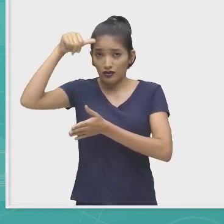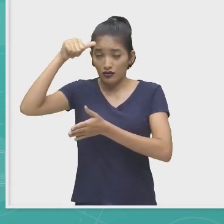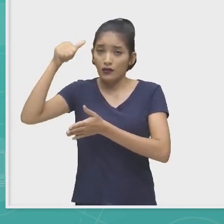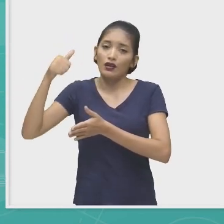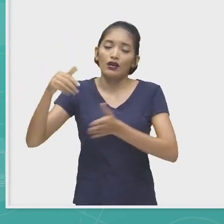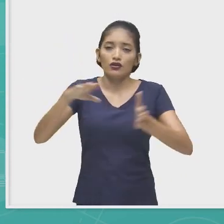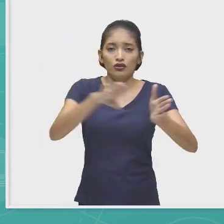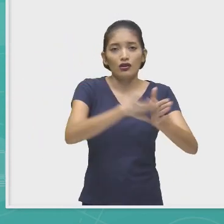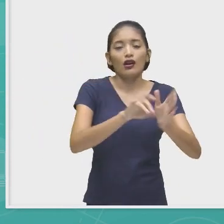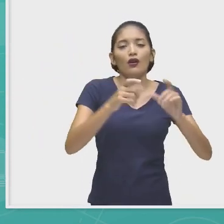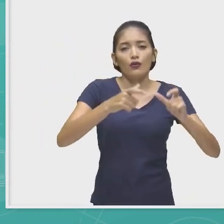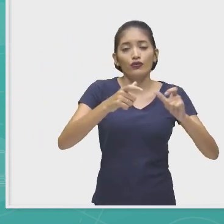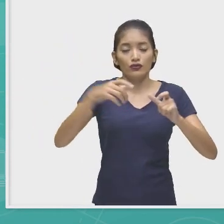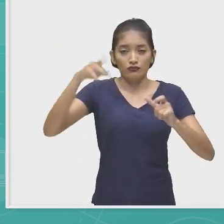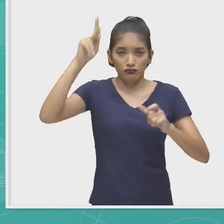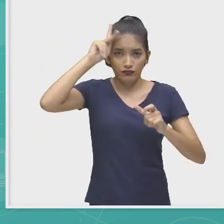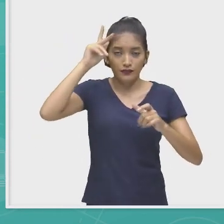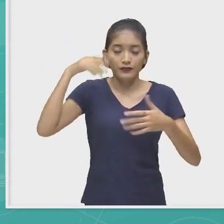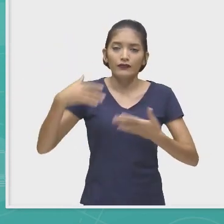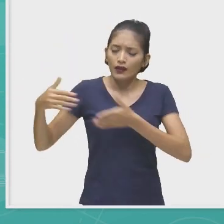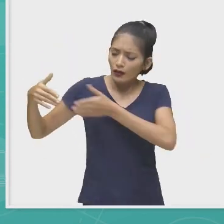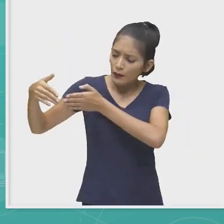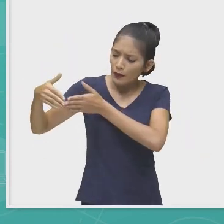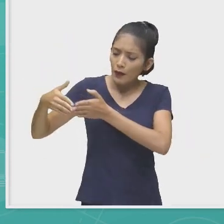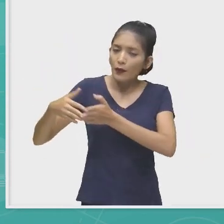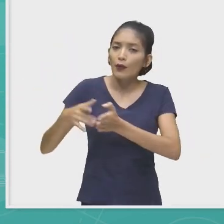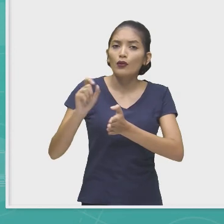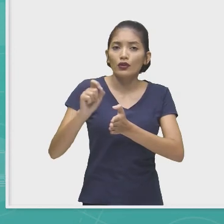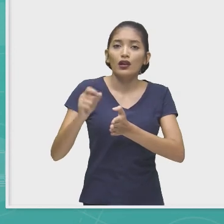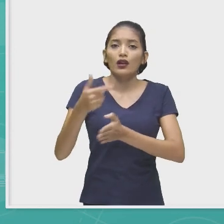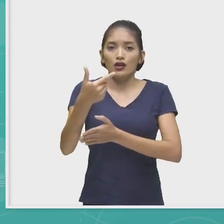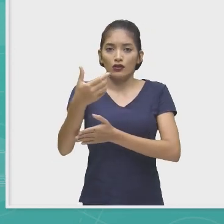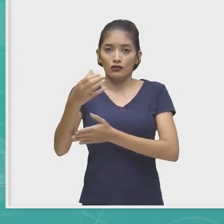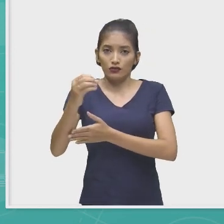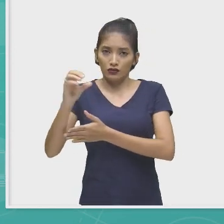Parintins. Aí ela percorreu o primeiro trecho de 200 quilômetros,